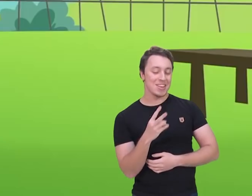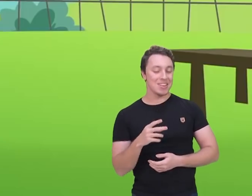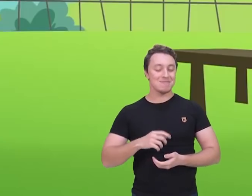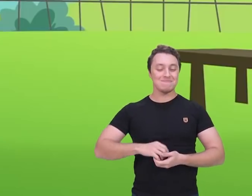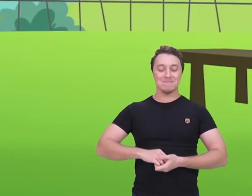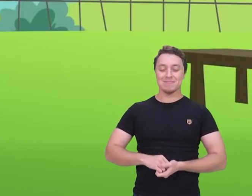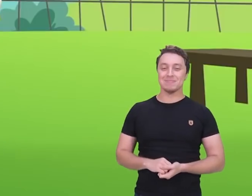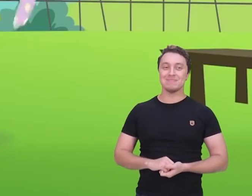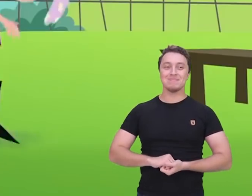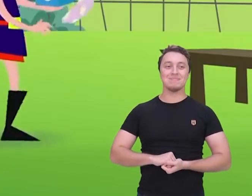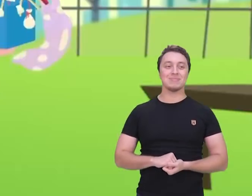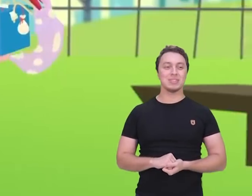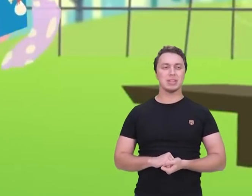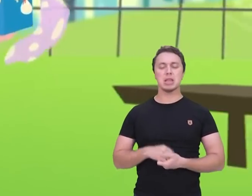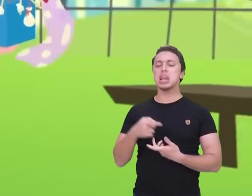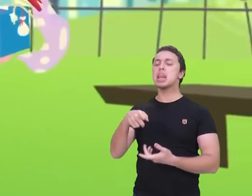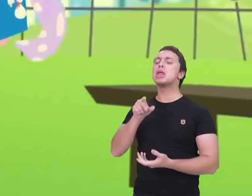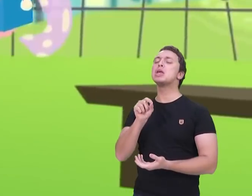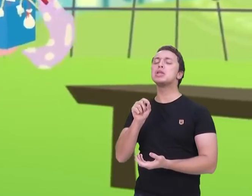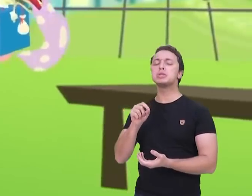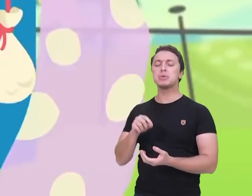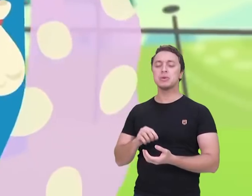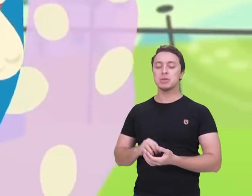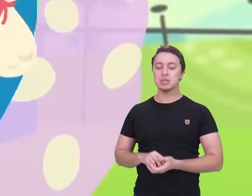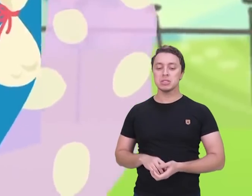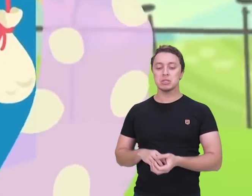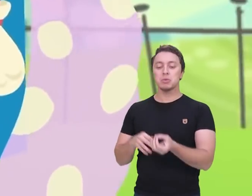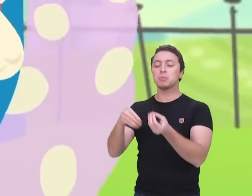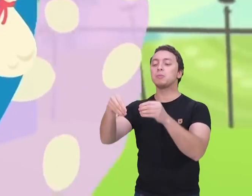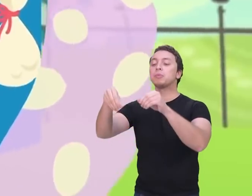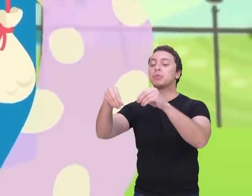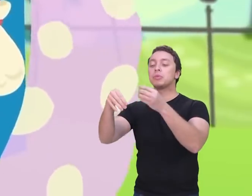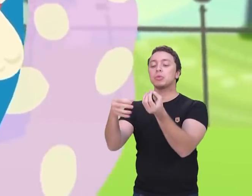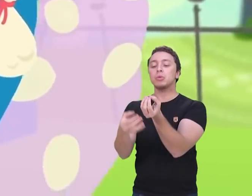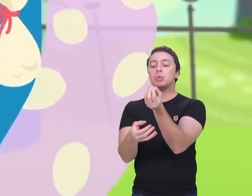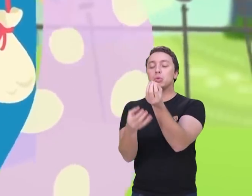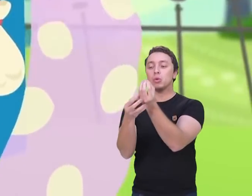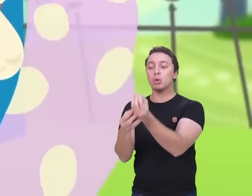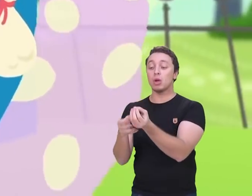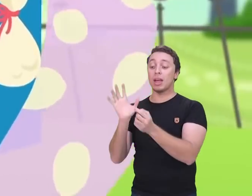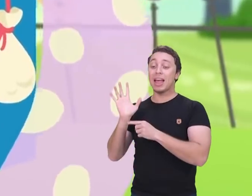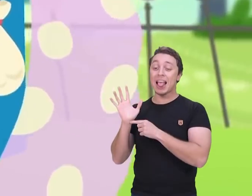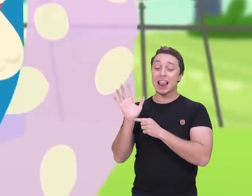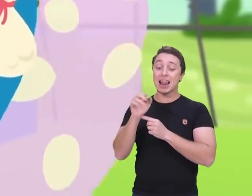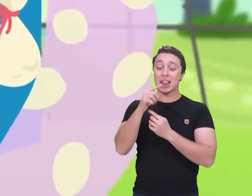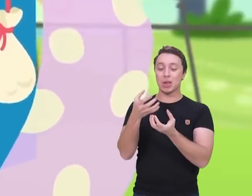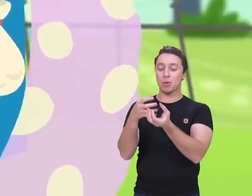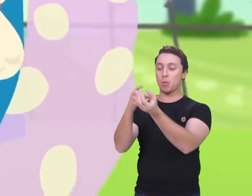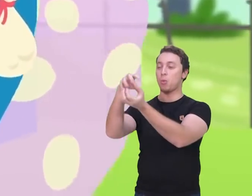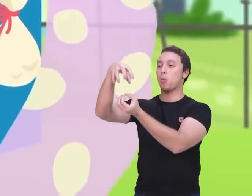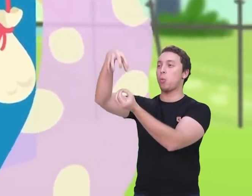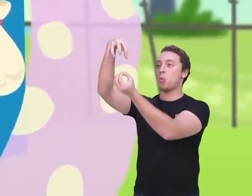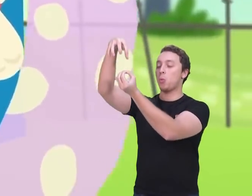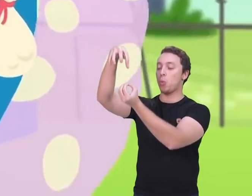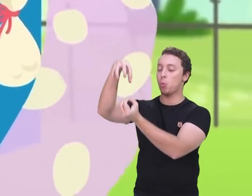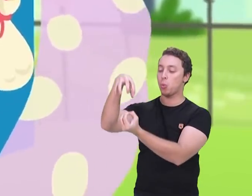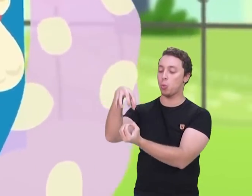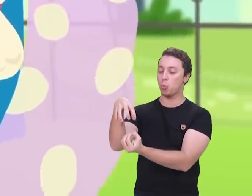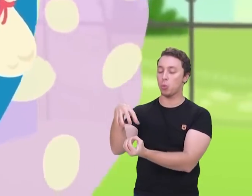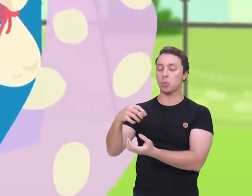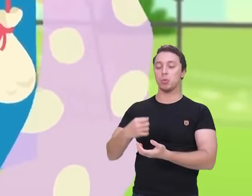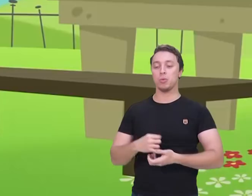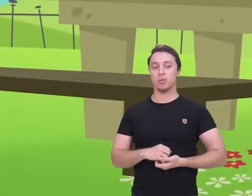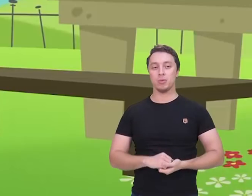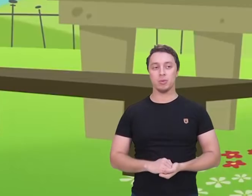ver. Que é isso, Luna? São saquinhos de areia que ajudam o balão a ficar no chão até que ele esteja pronto